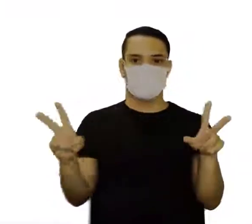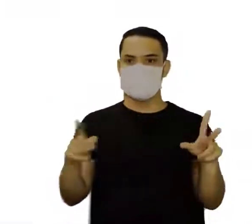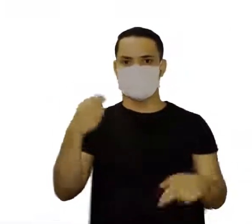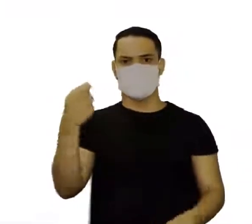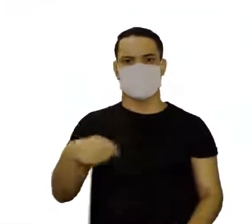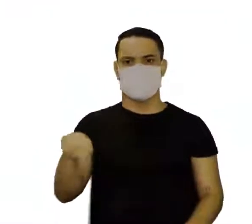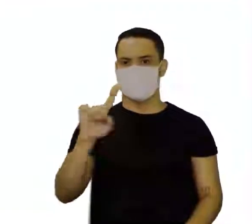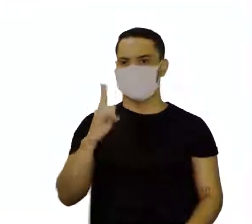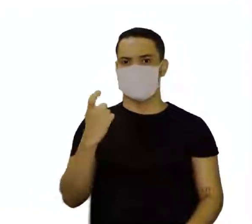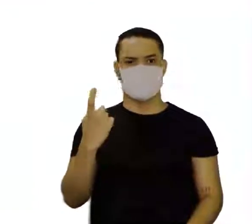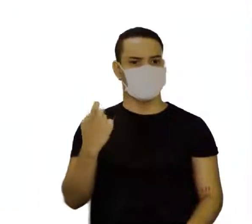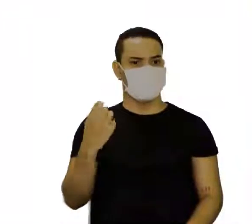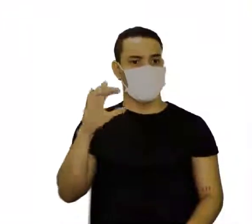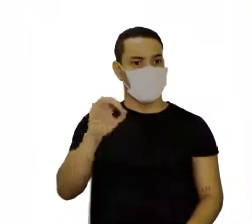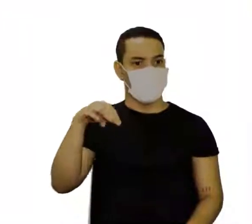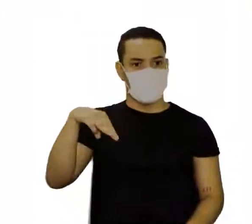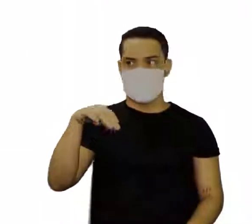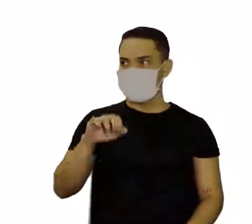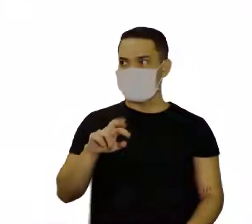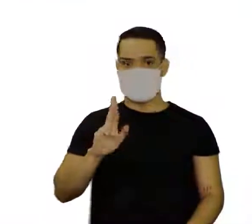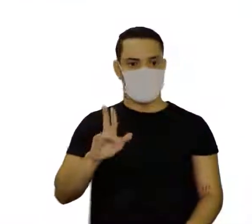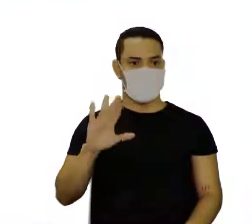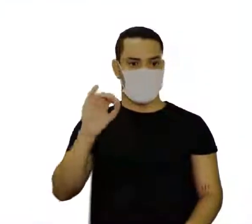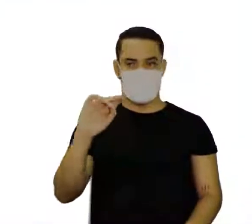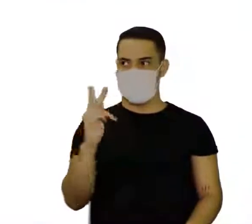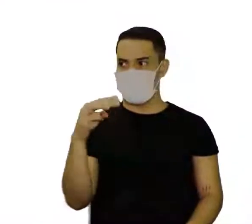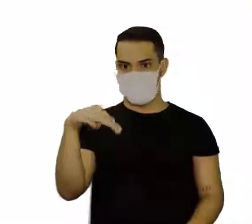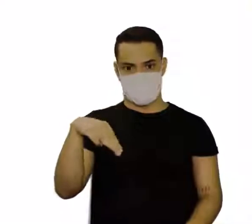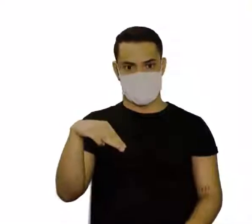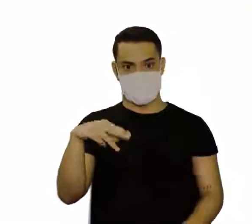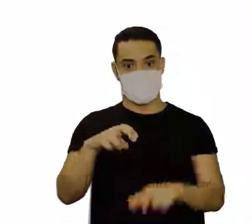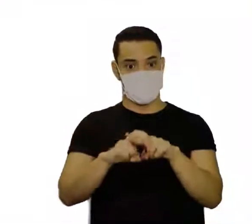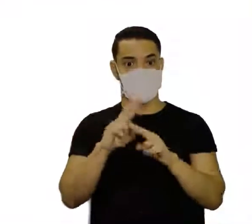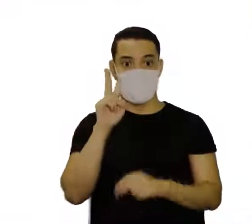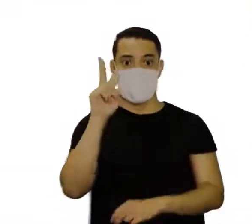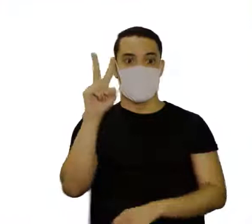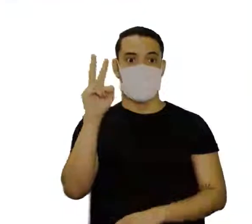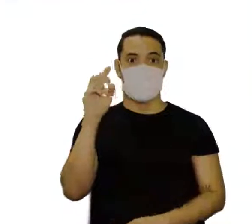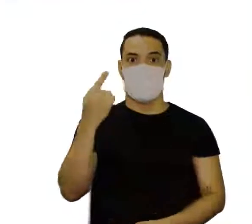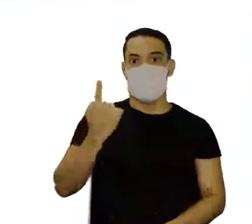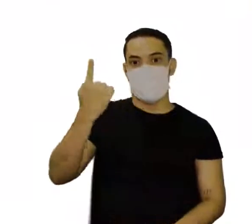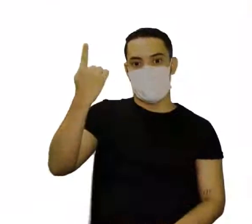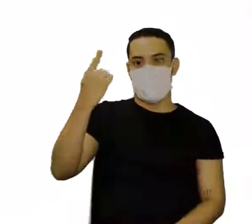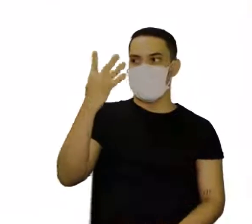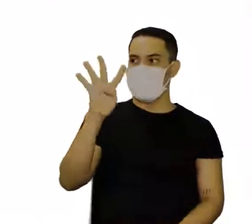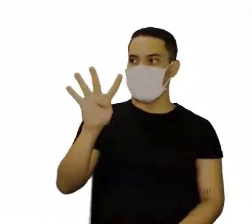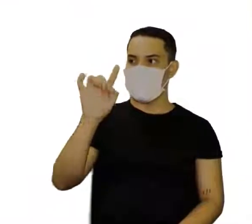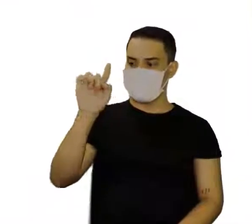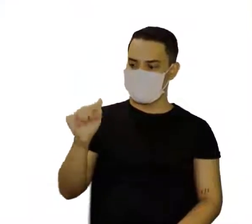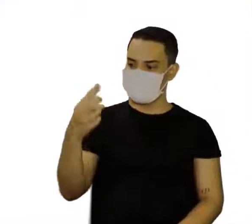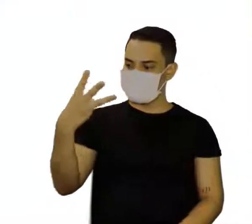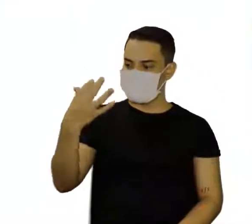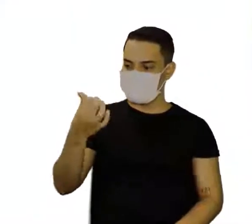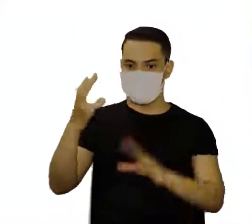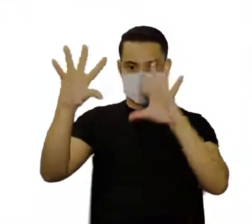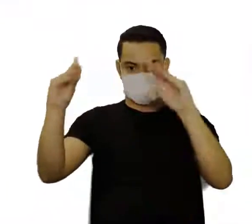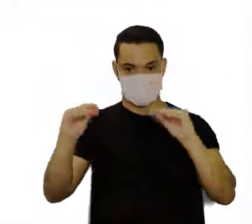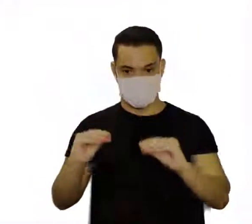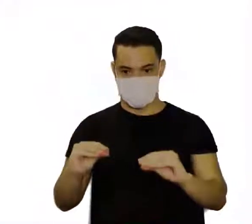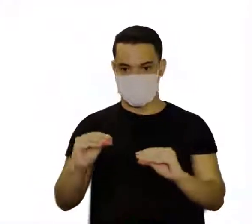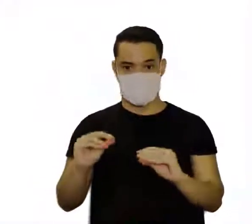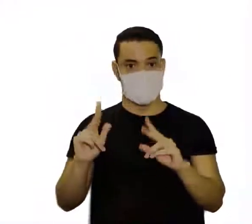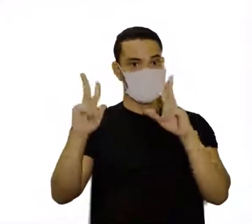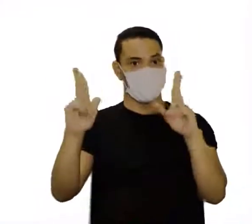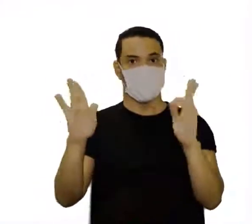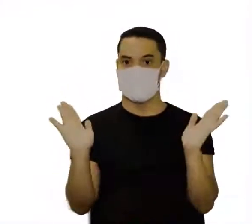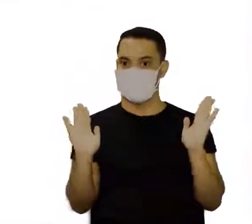ômico. E a terceira só é olhar para o número 1, né? Aí já dá a opção correta